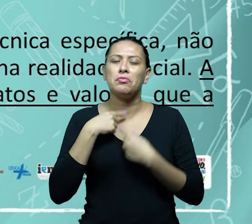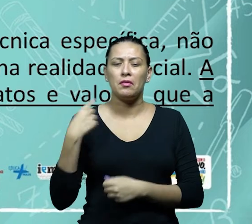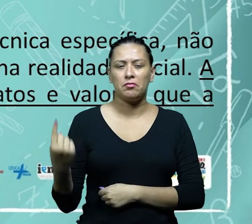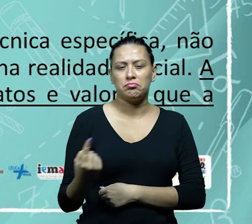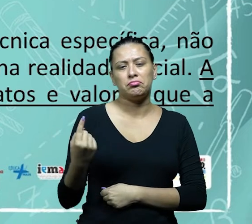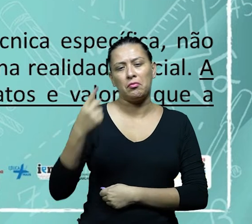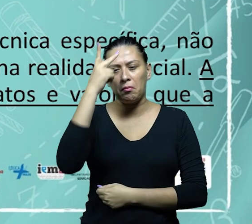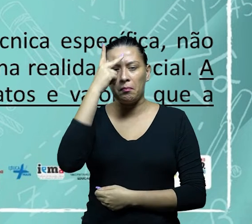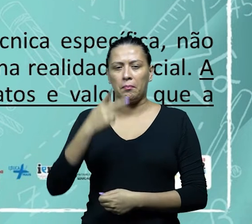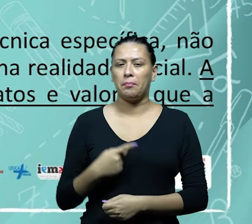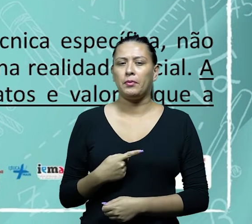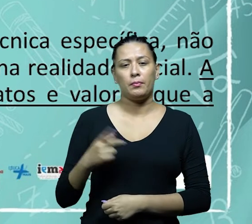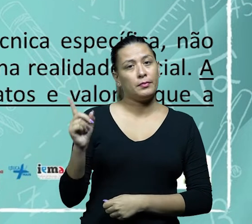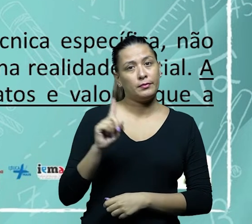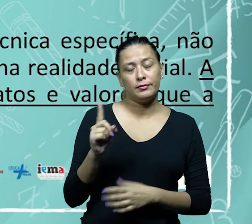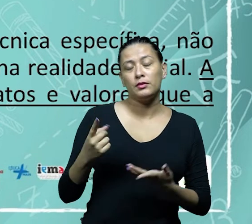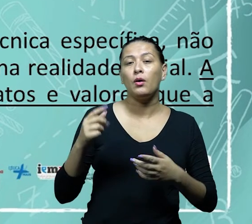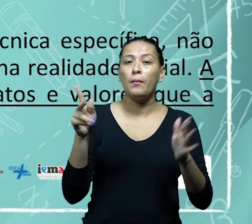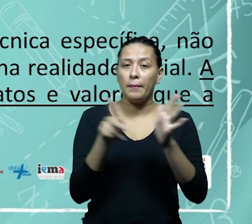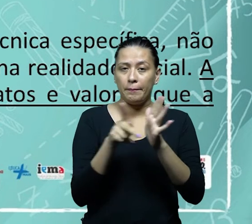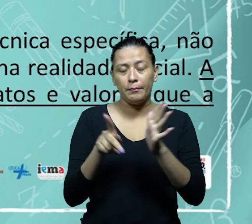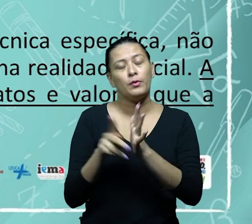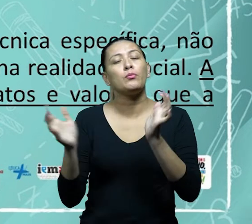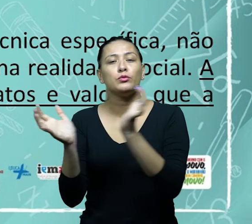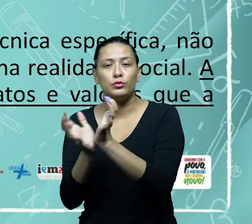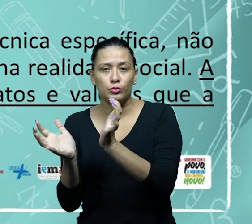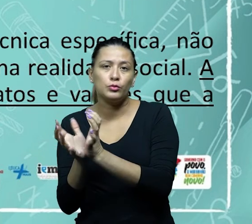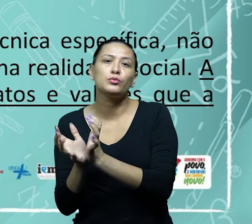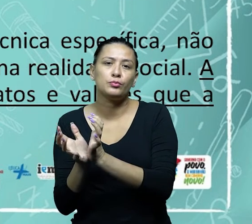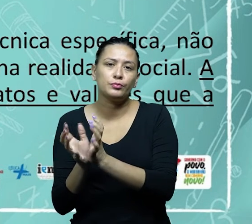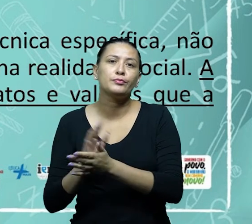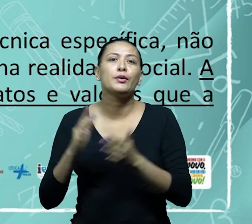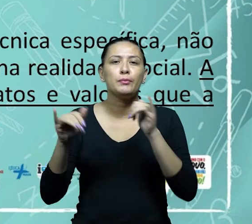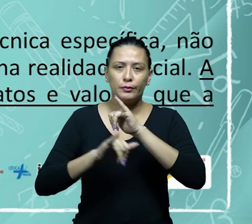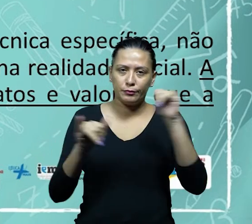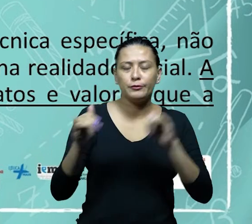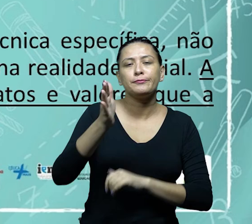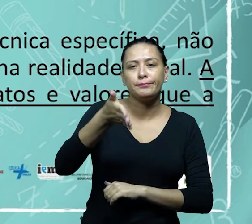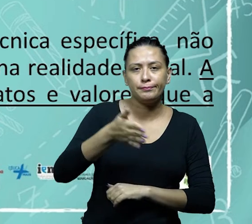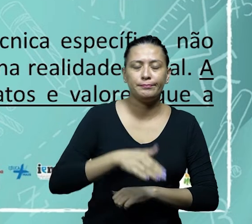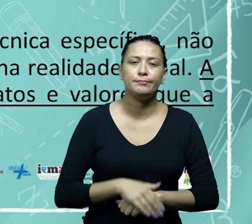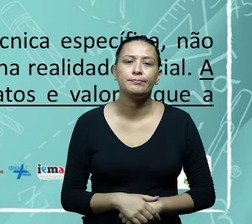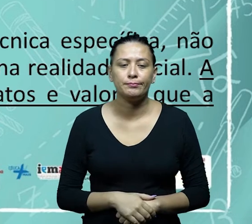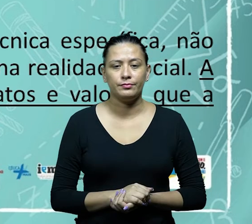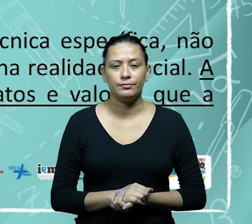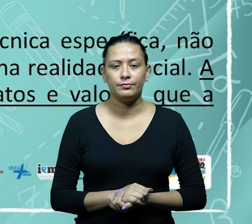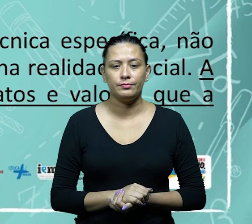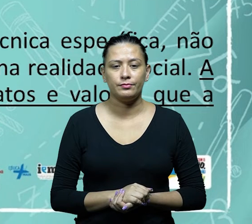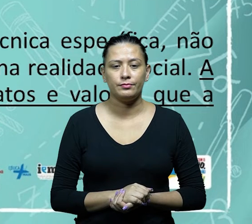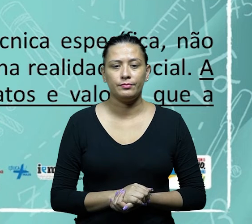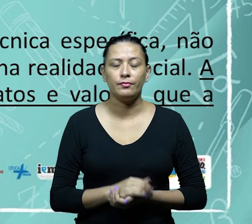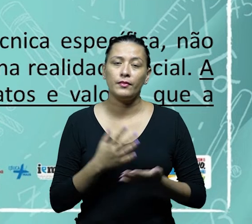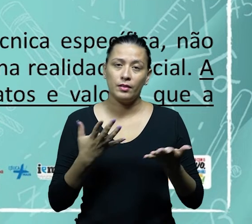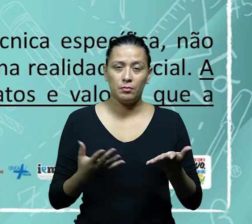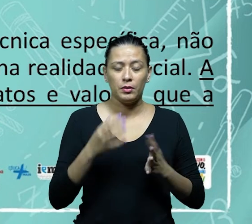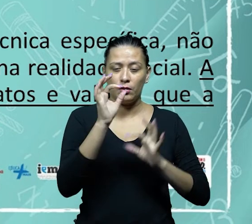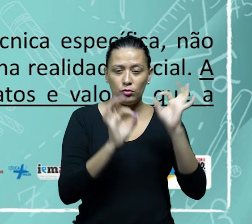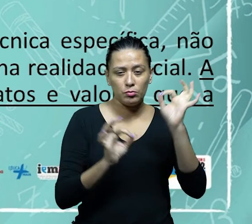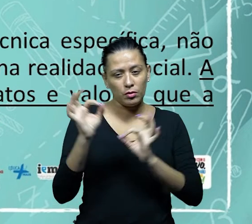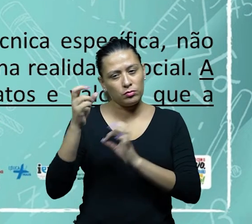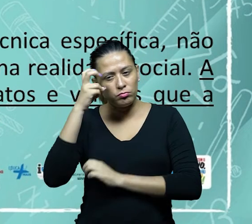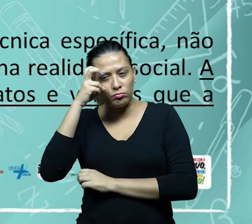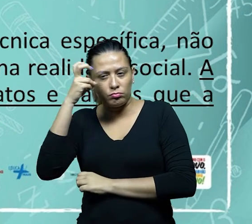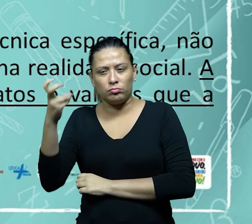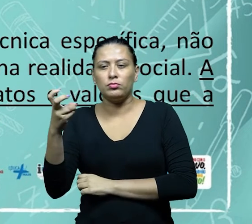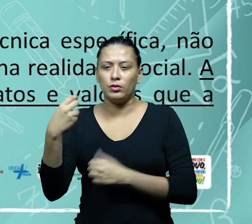expressão de uma vontade individual mostrados a aspiração coletiva Como já Como já falado apesar de uma